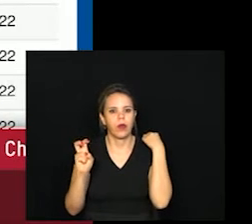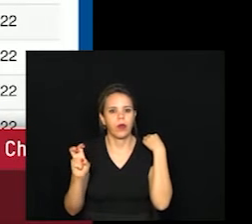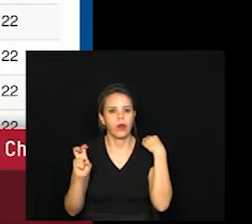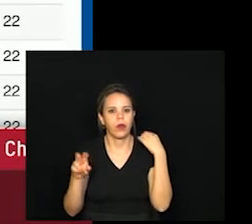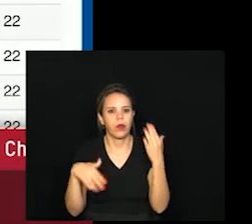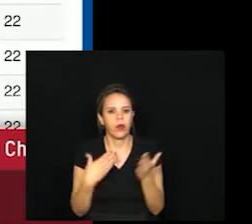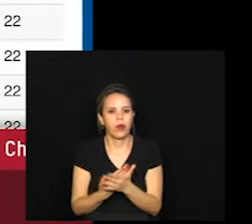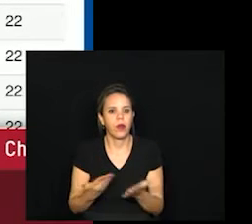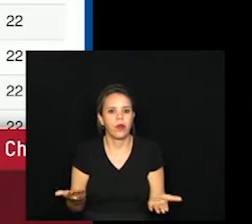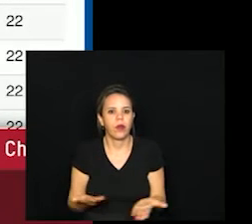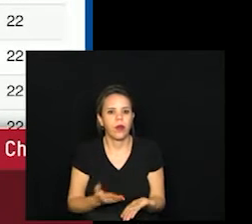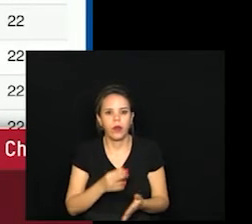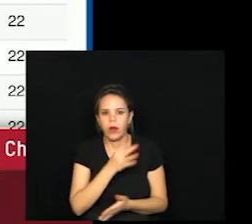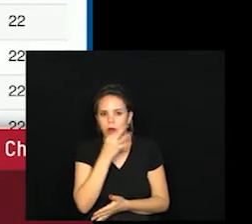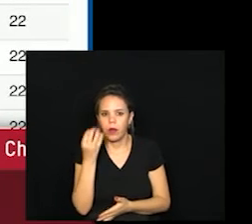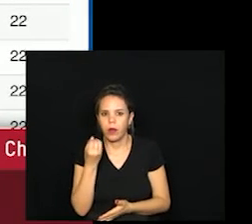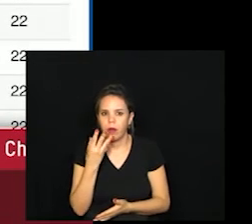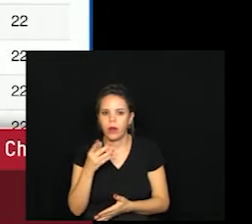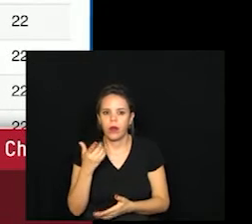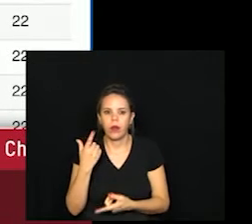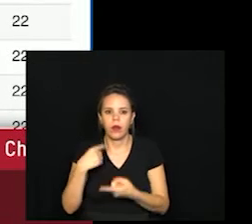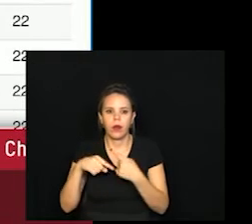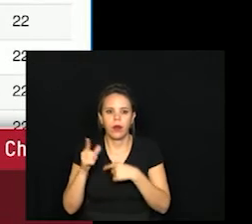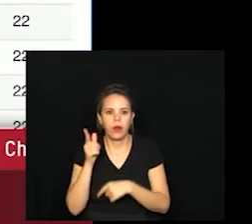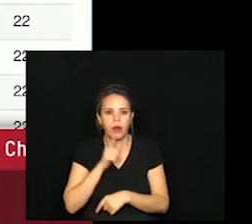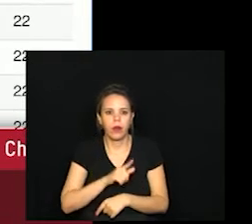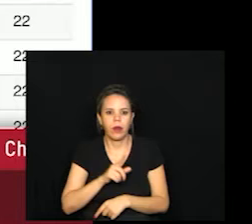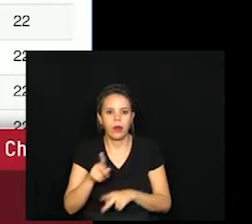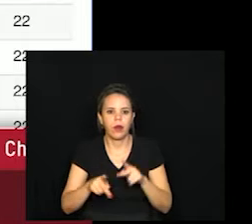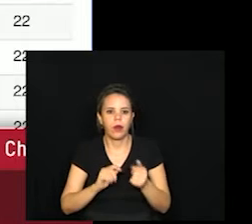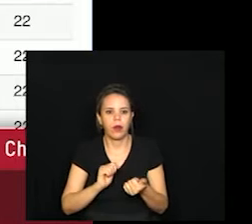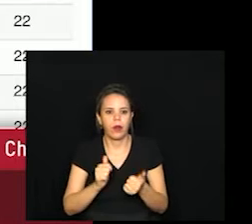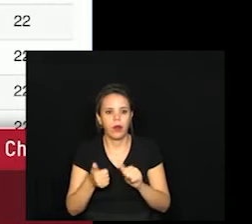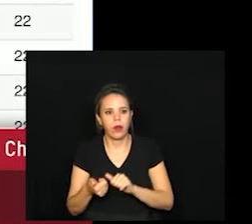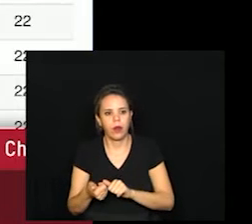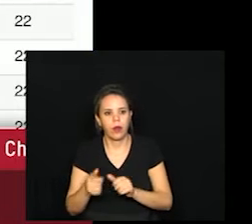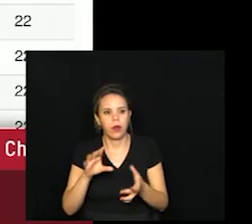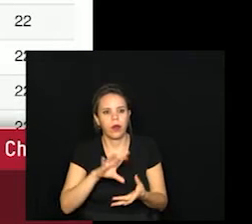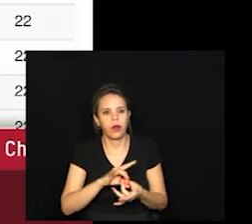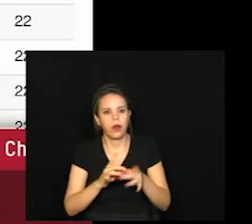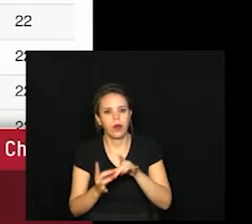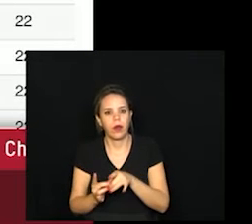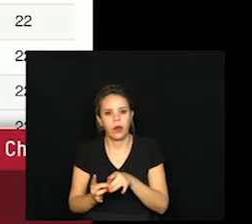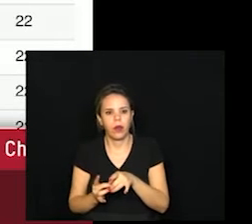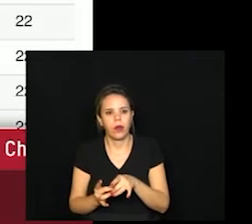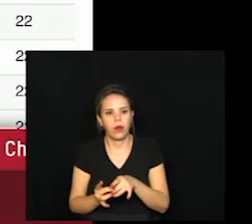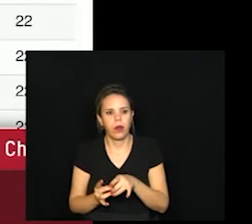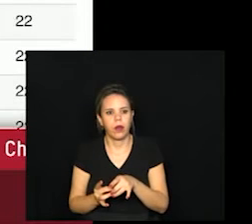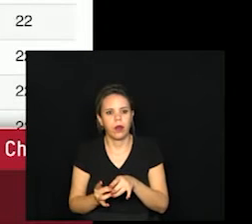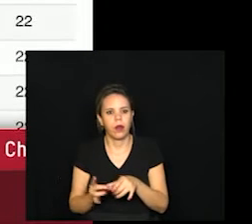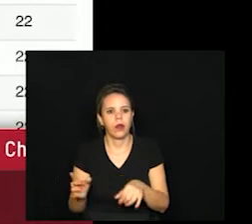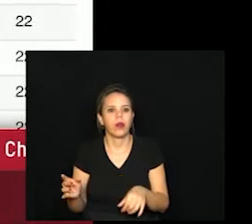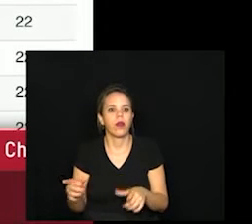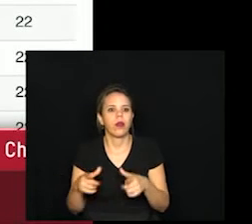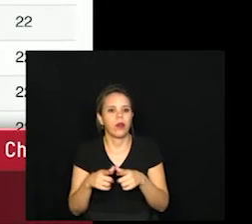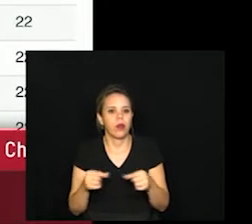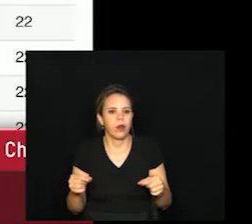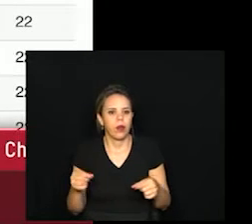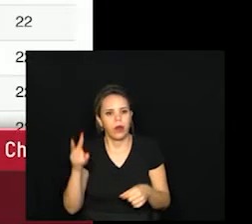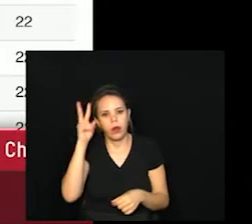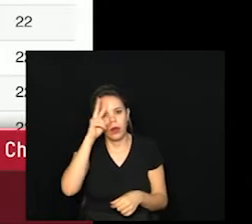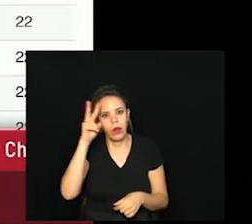até agora. Ótimo rendimento dos nossos atletas nos Jogos Olímpicos de Tóquio.